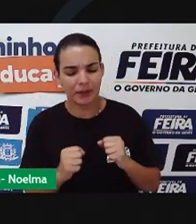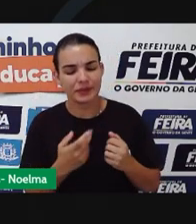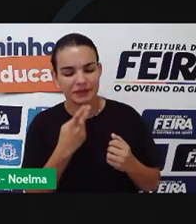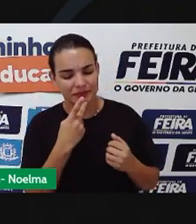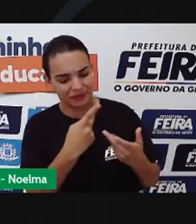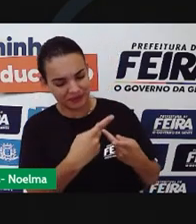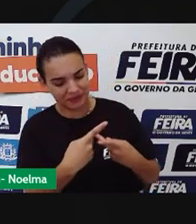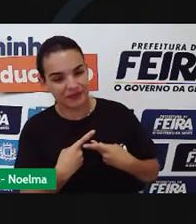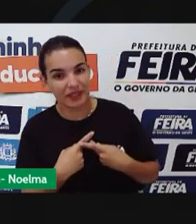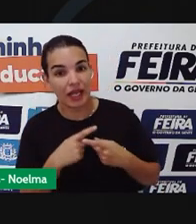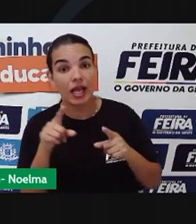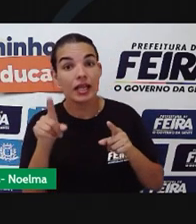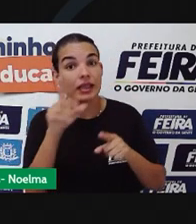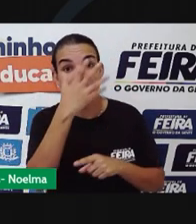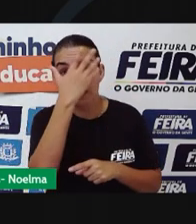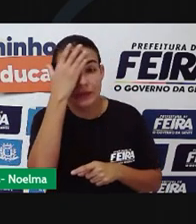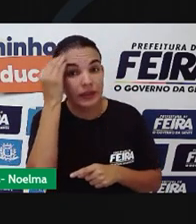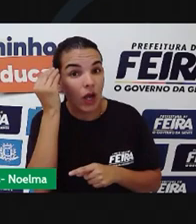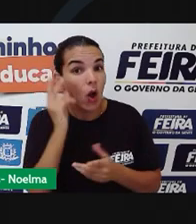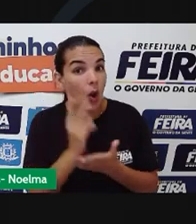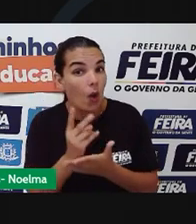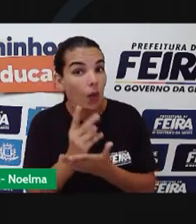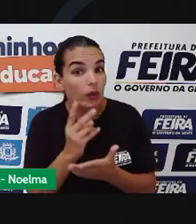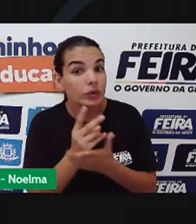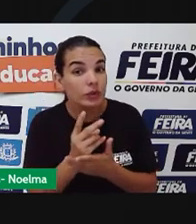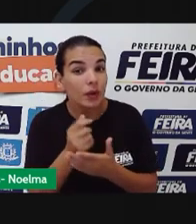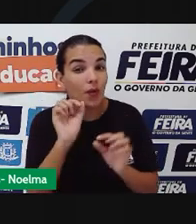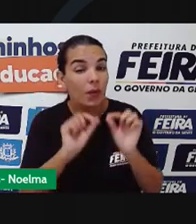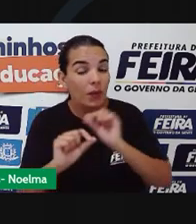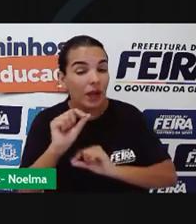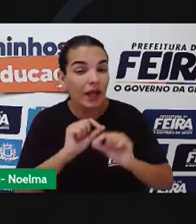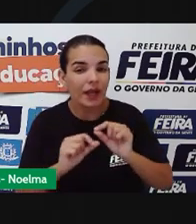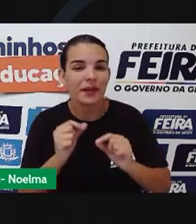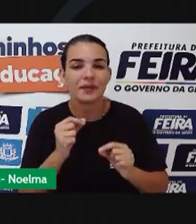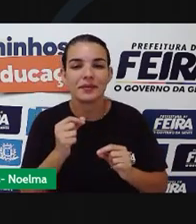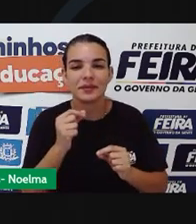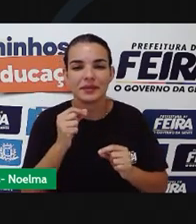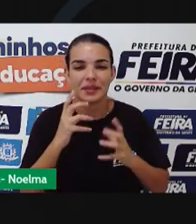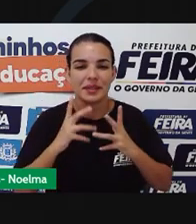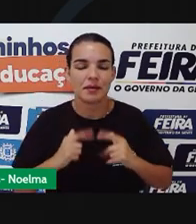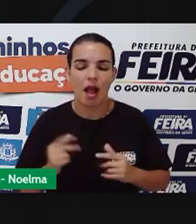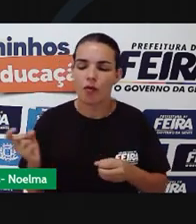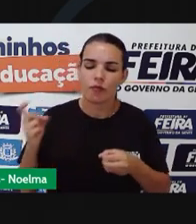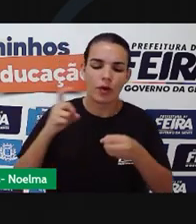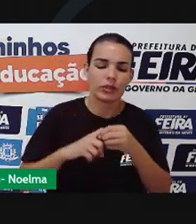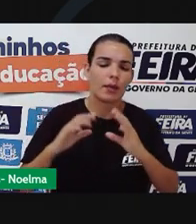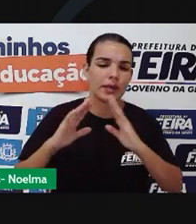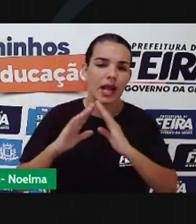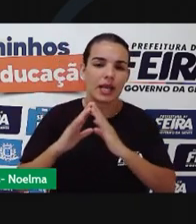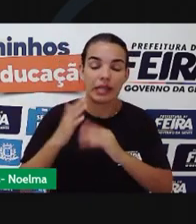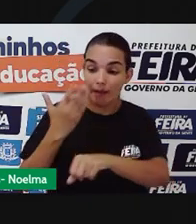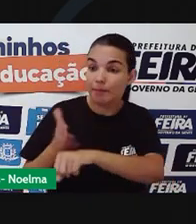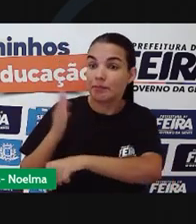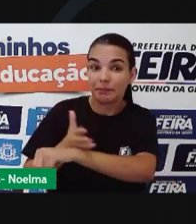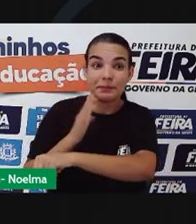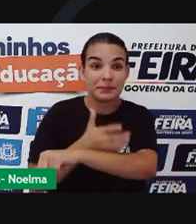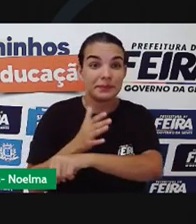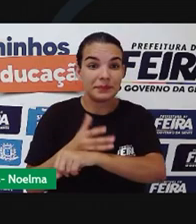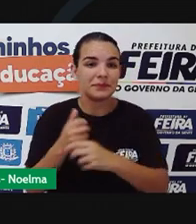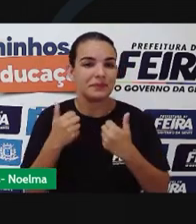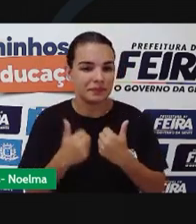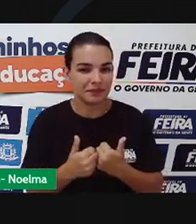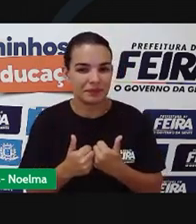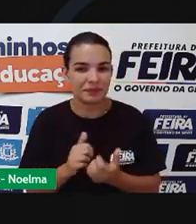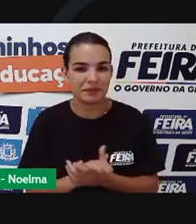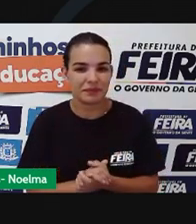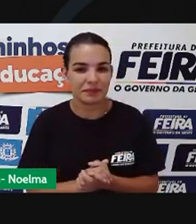contem conosco e não se esqueçam de multiplicar essas idéias pessoal vamos voltar para casa e colocar em prática tudo isso